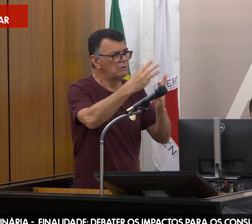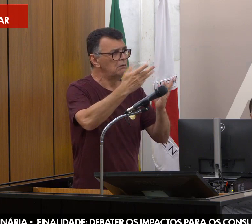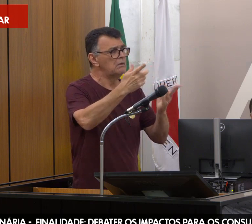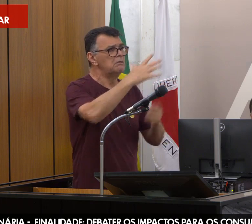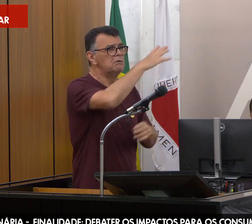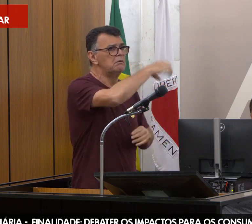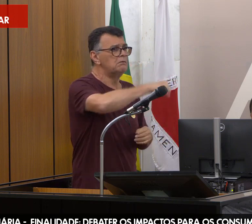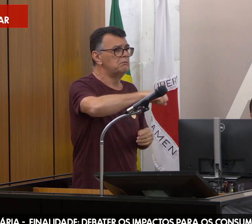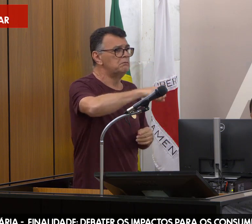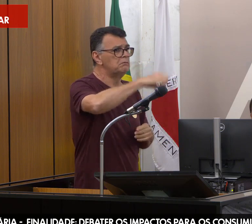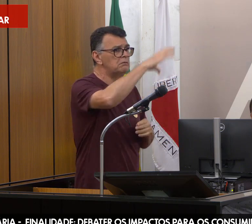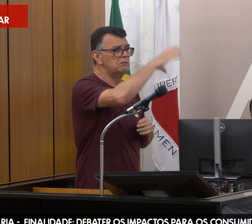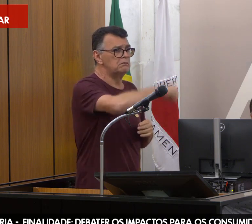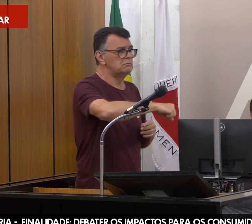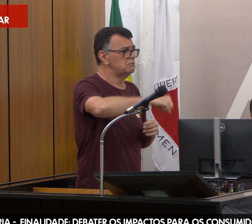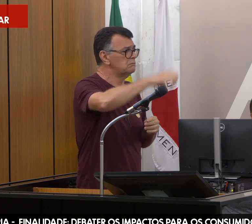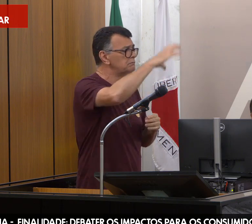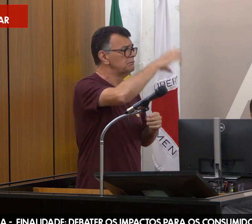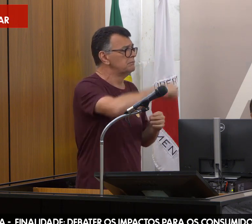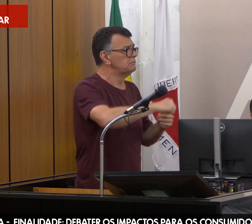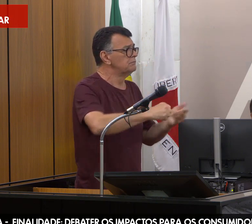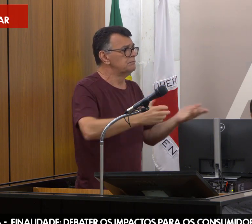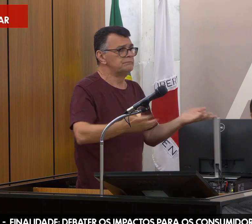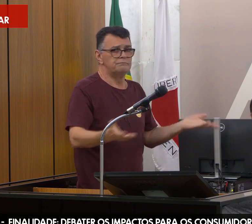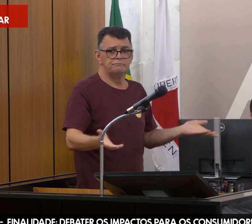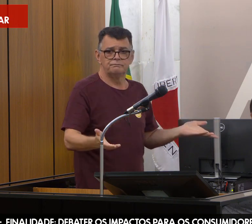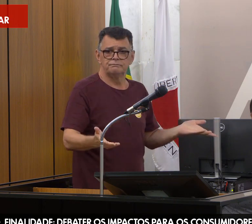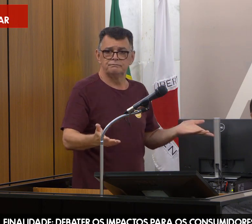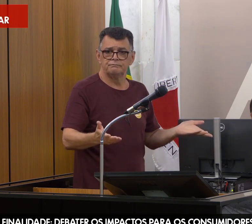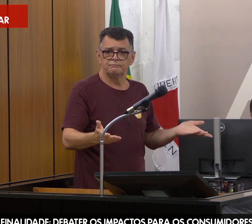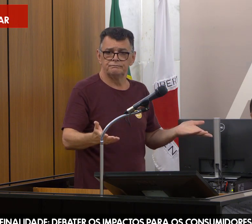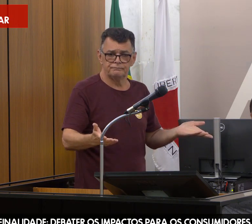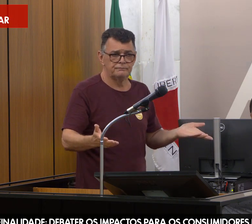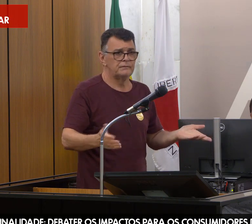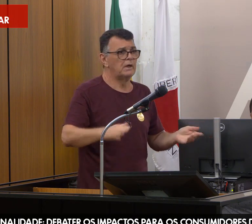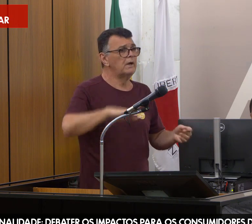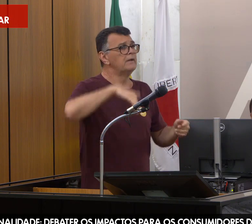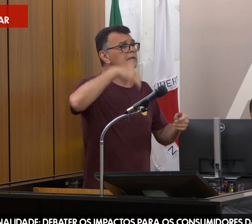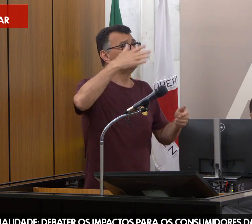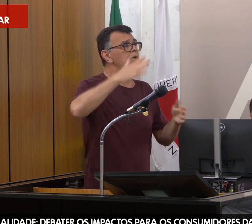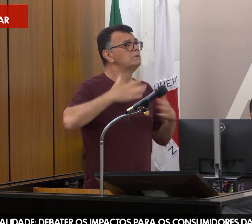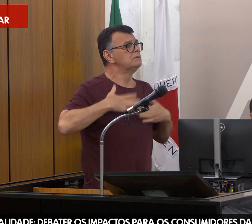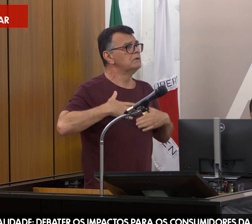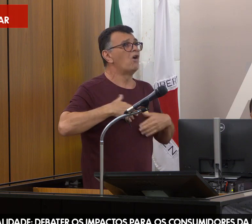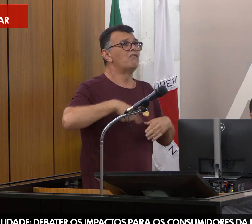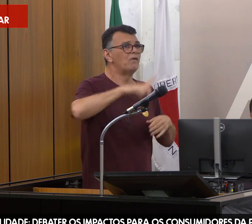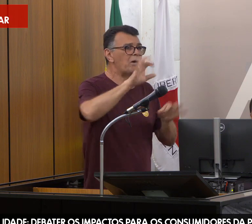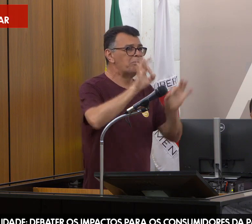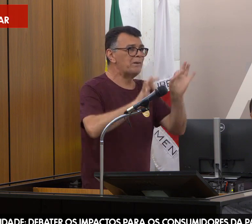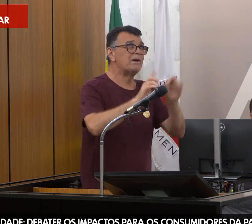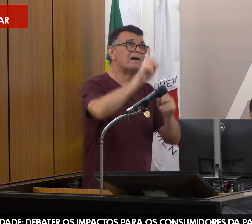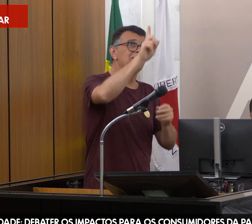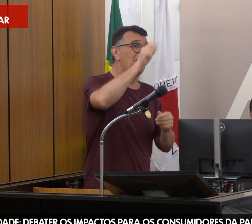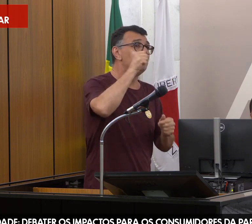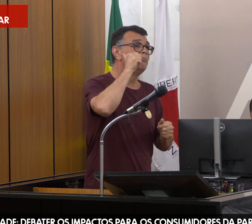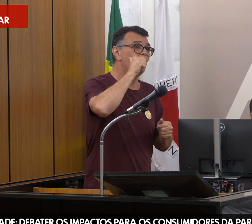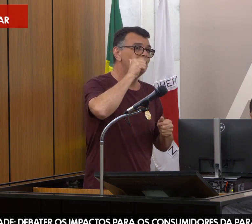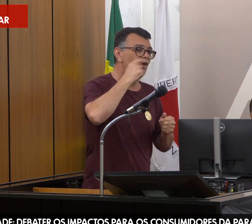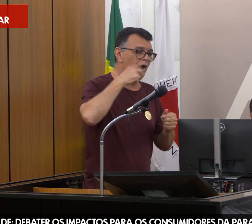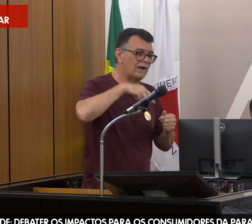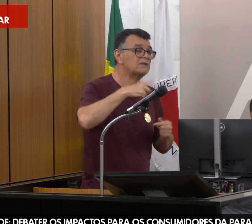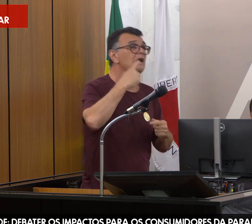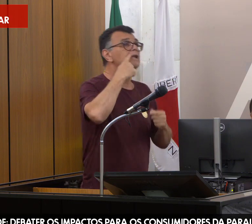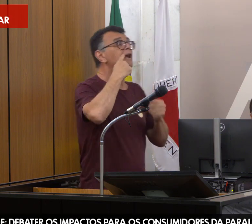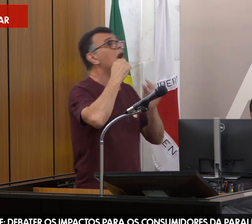marcado passava duas três semanas não era cumprido e enquanto isso continuando